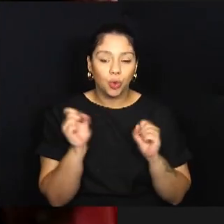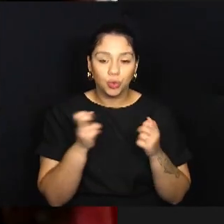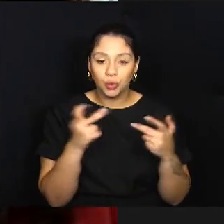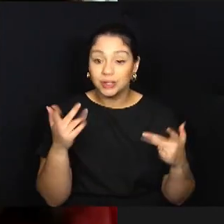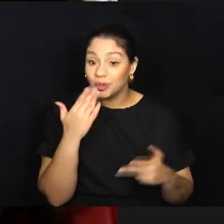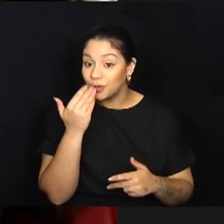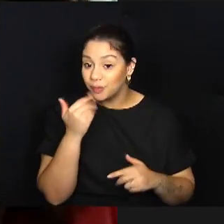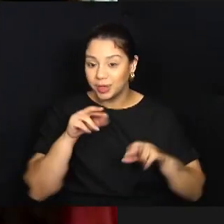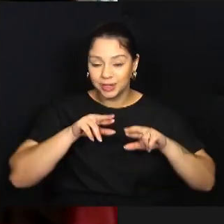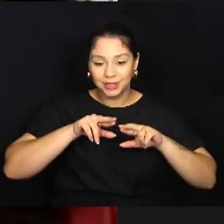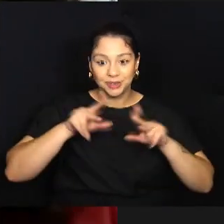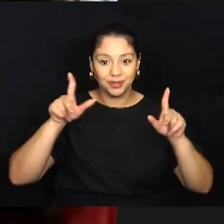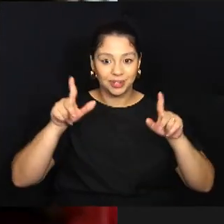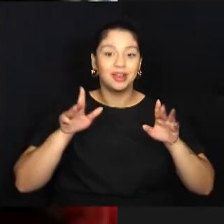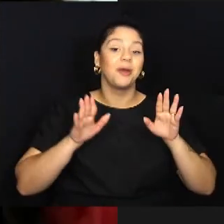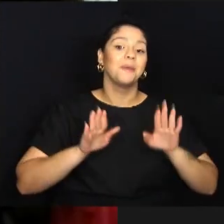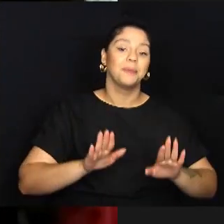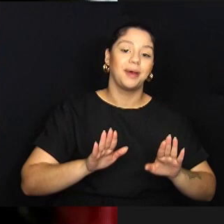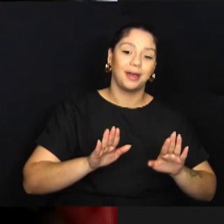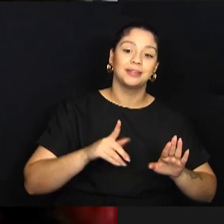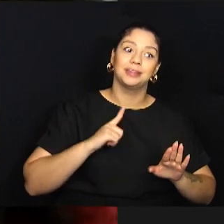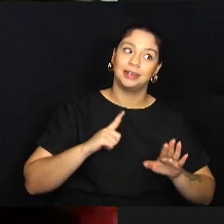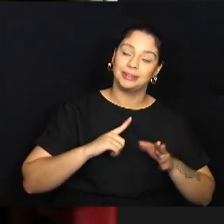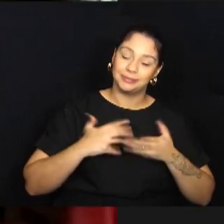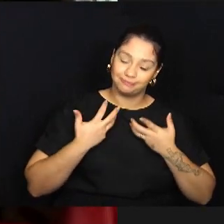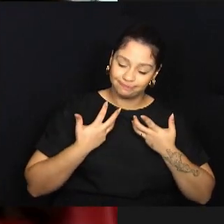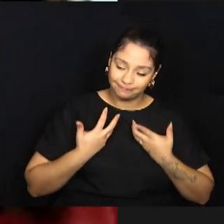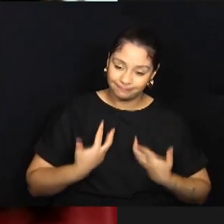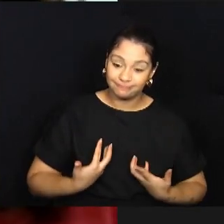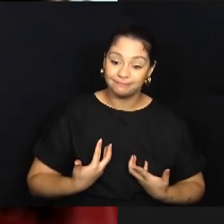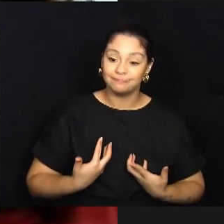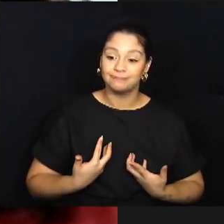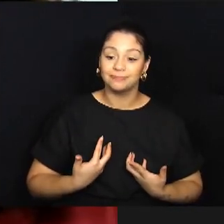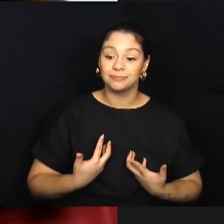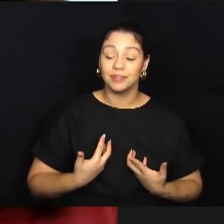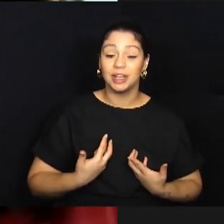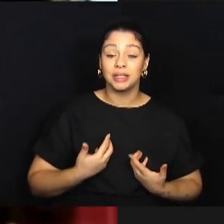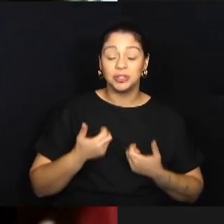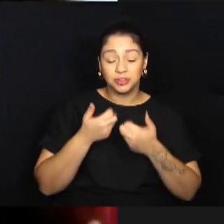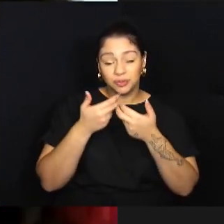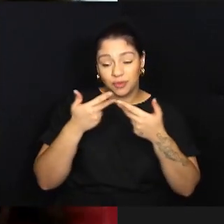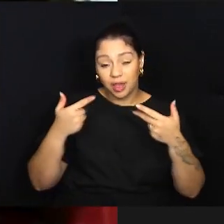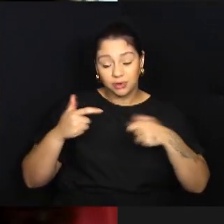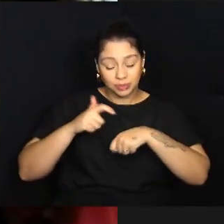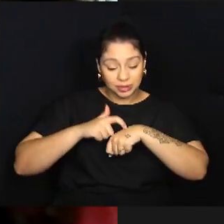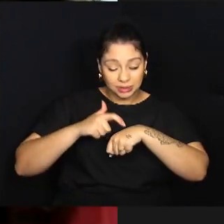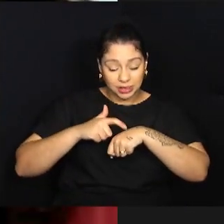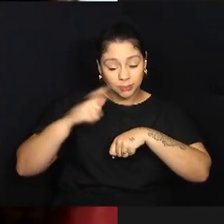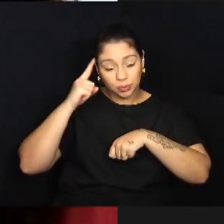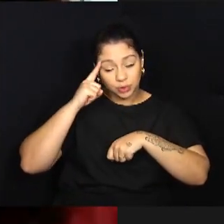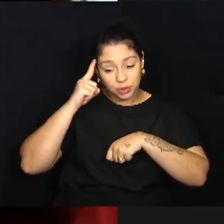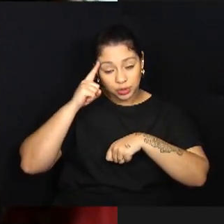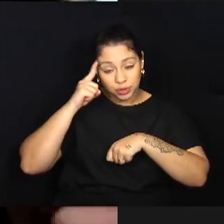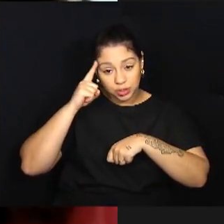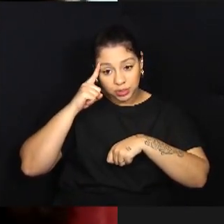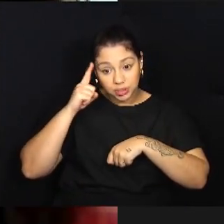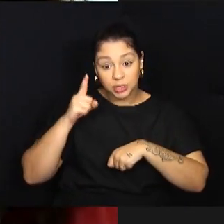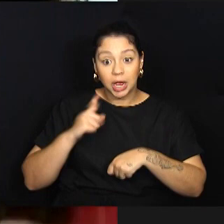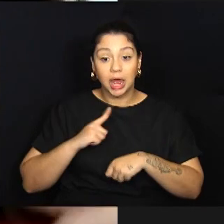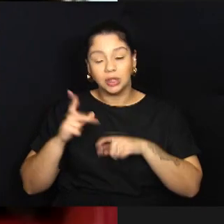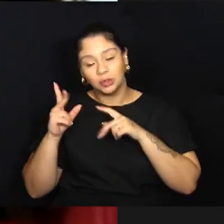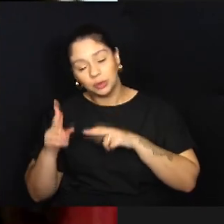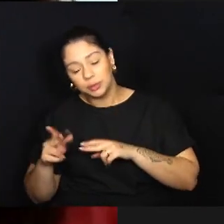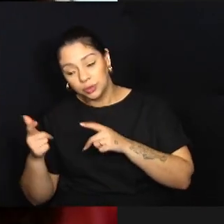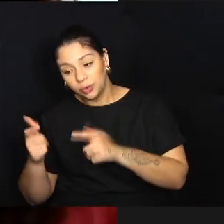mais. Mas tem um cansaço, né? E de dias fora de casa, né? Fora da sua rotina, cada dia dormindo num lugar,